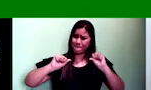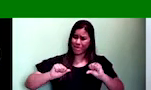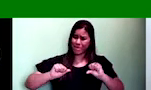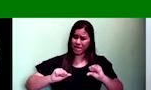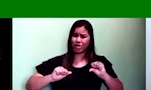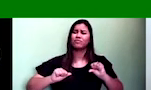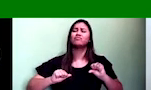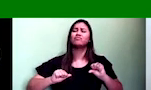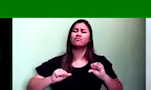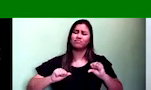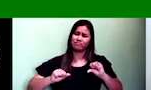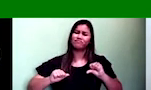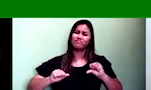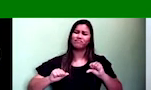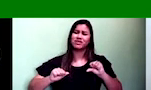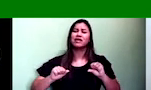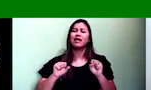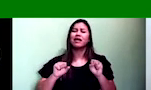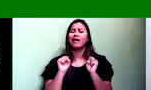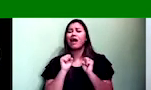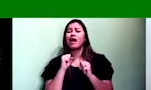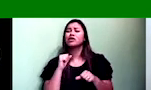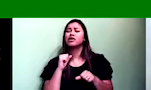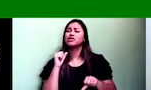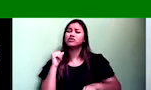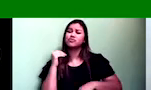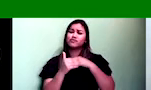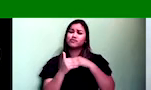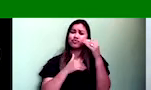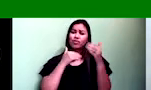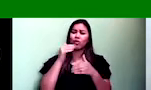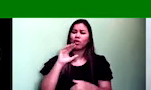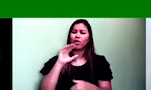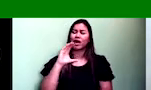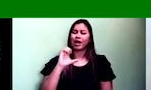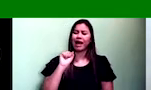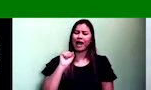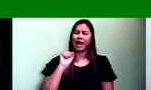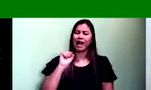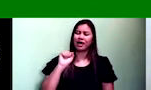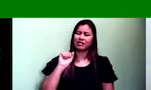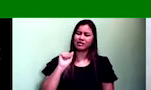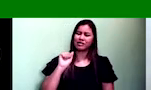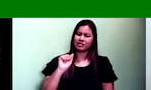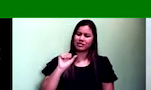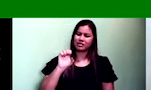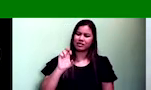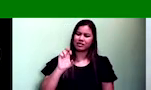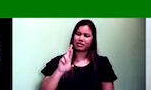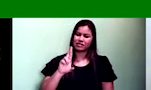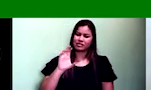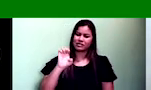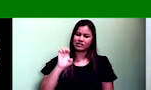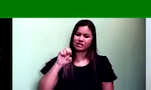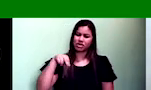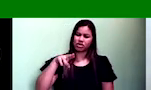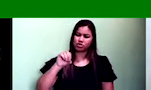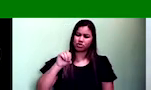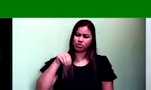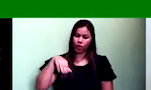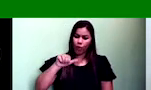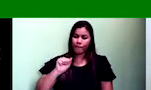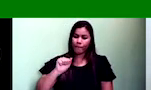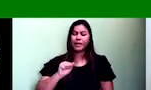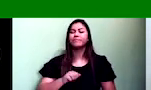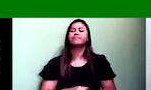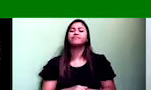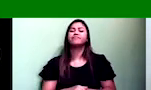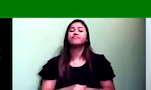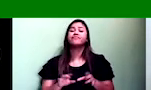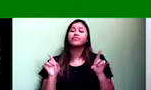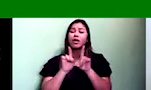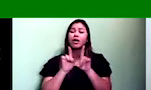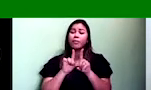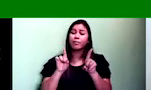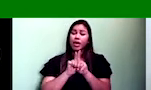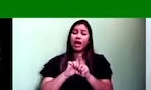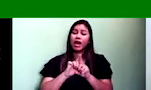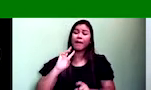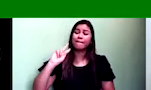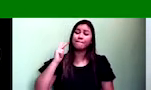evolutiva para um carcinoma hepatocelular primário. E o vírus da hepatite A também, transmitido até através do